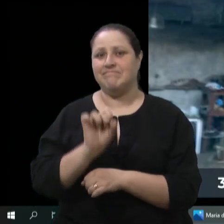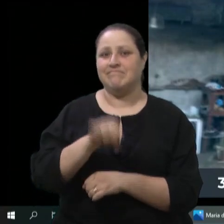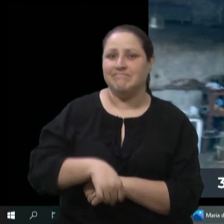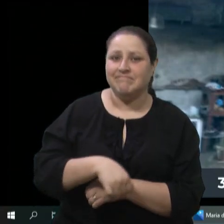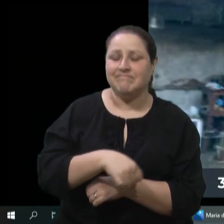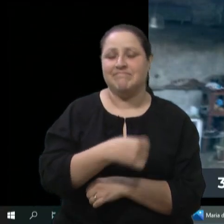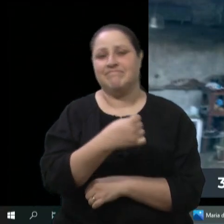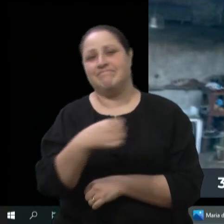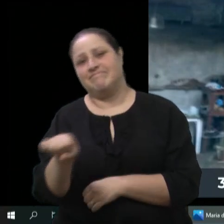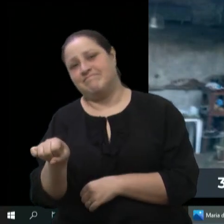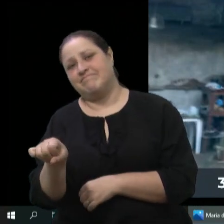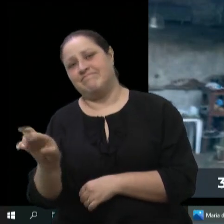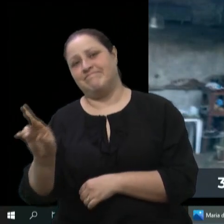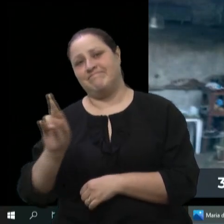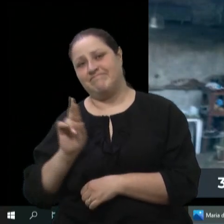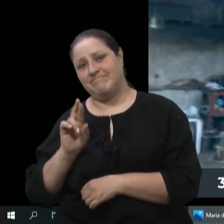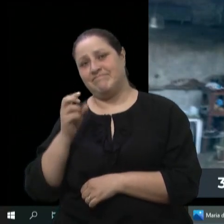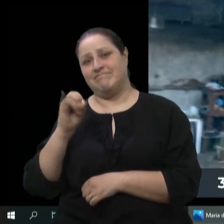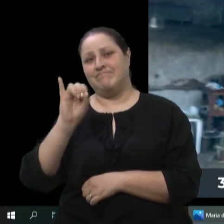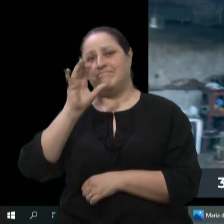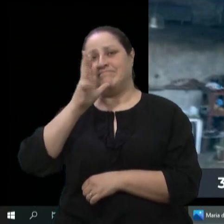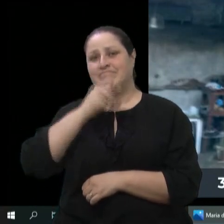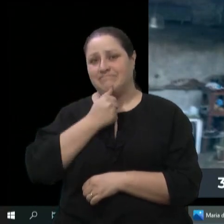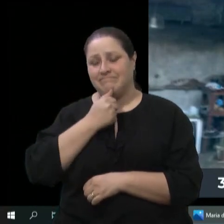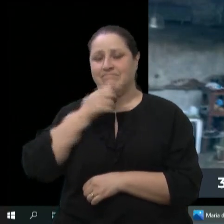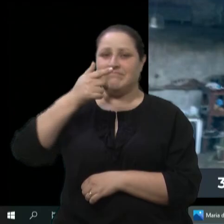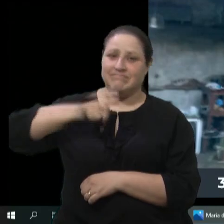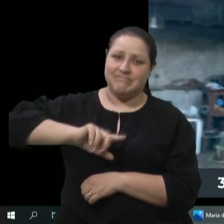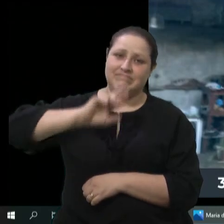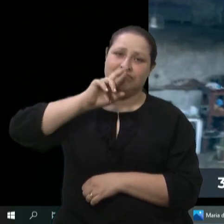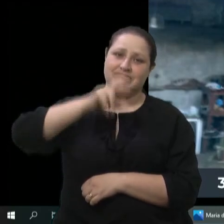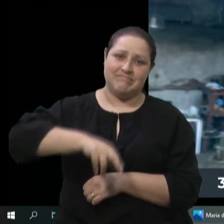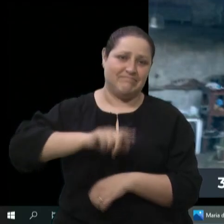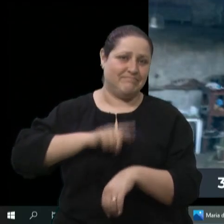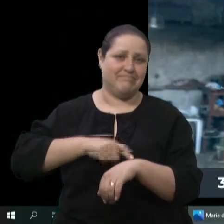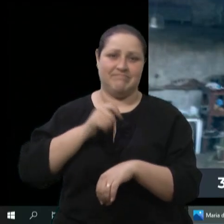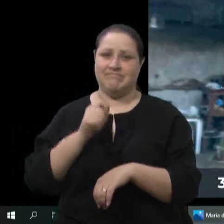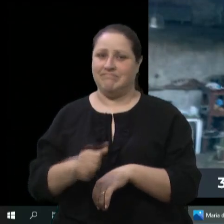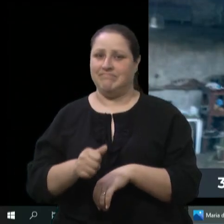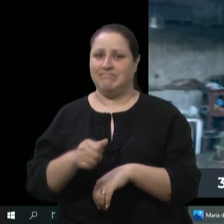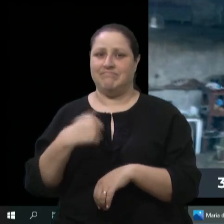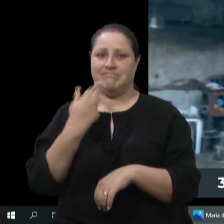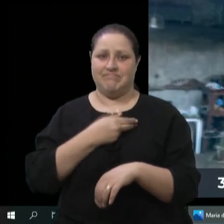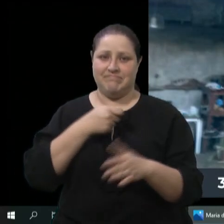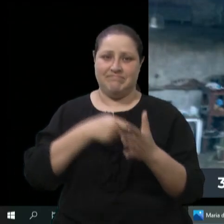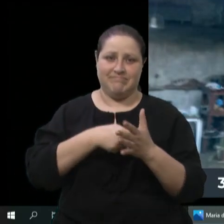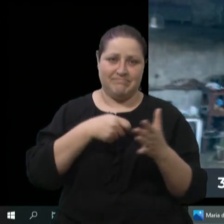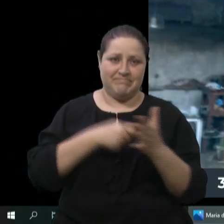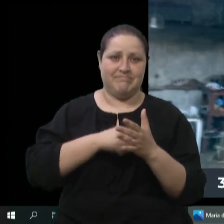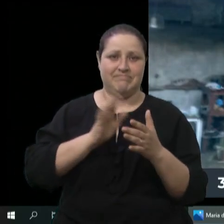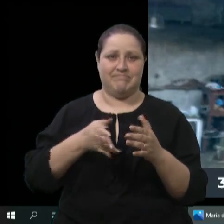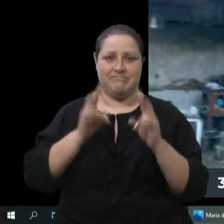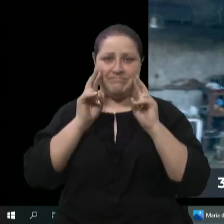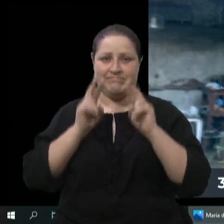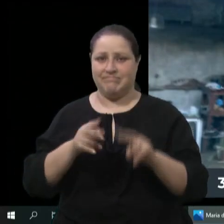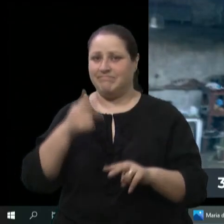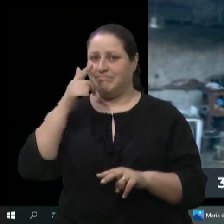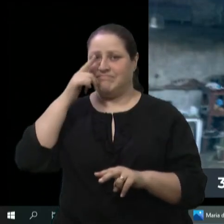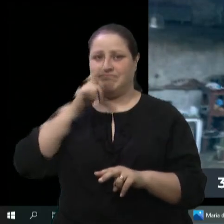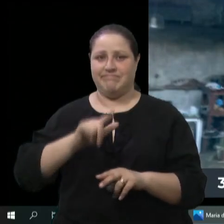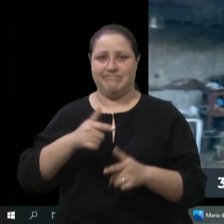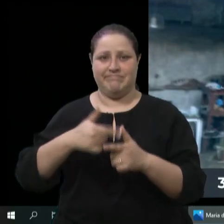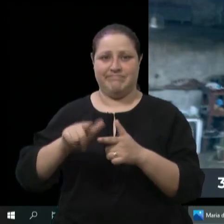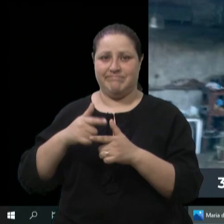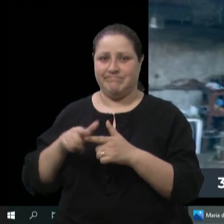não esteve. Se demorar, responde de novo, imediatamente, olha, tentamos, já vimos, não conseguimos, o